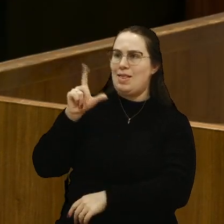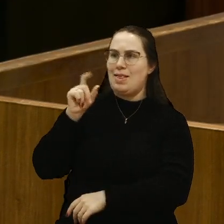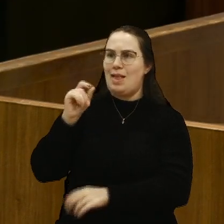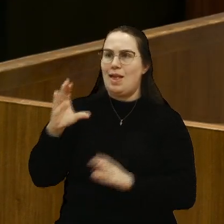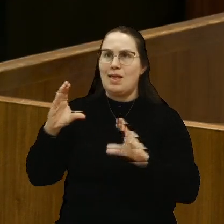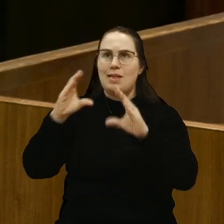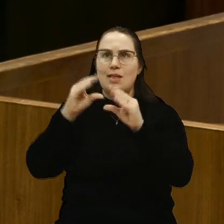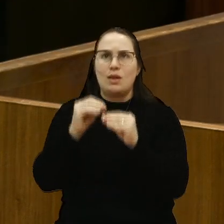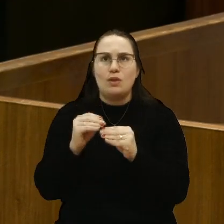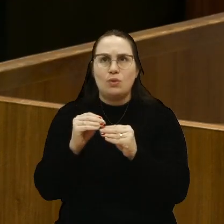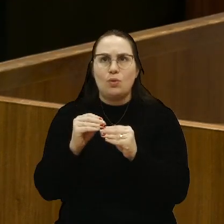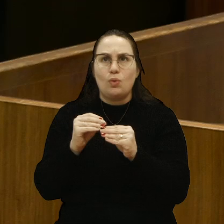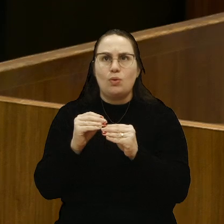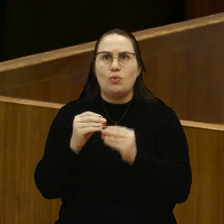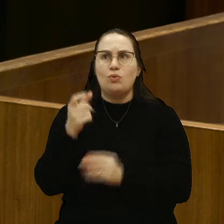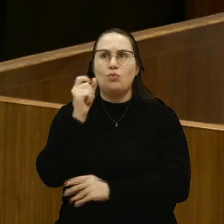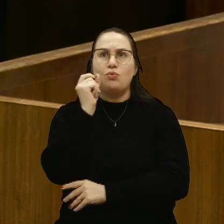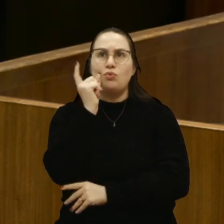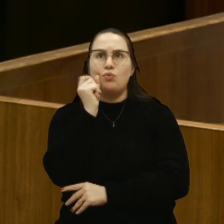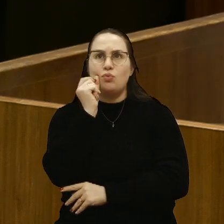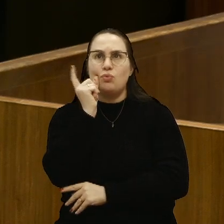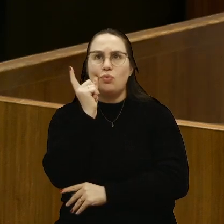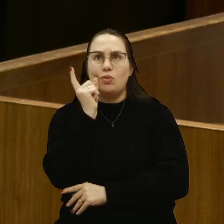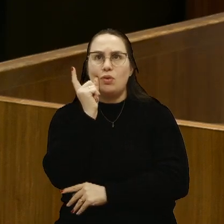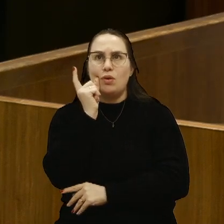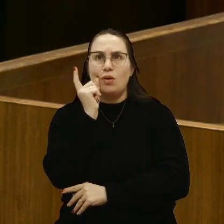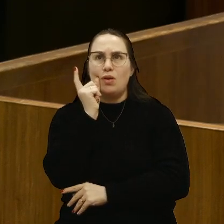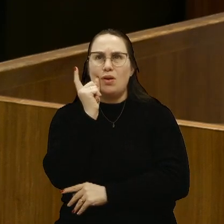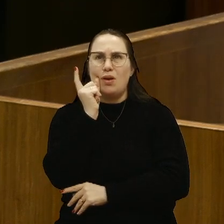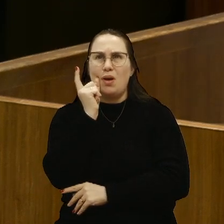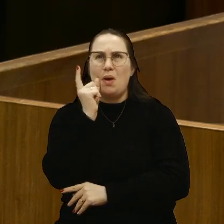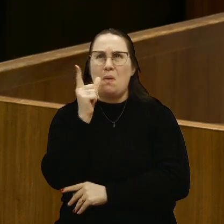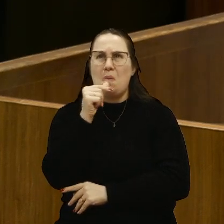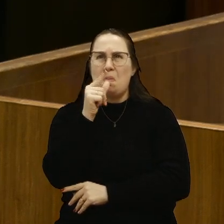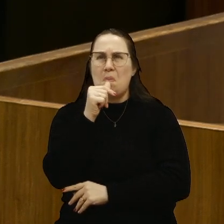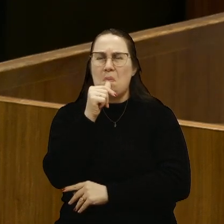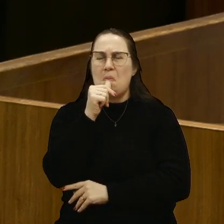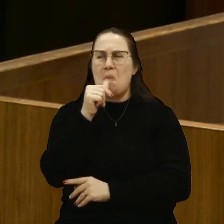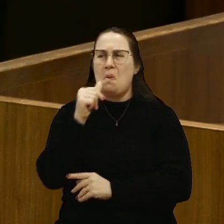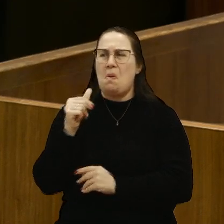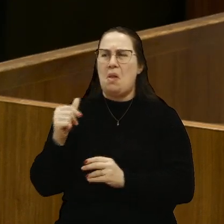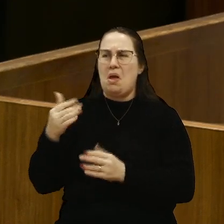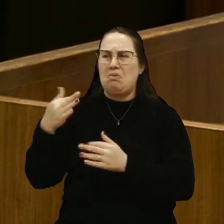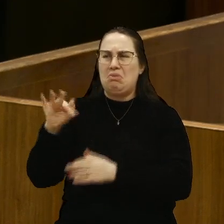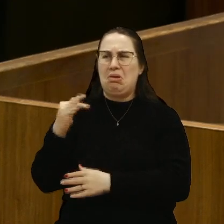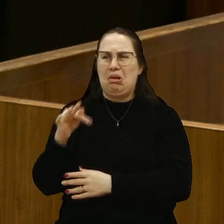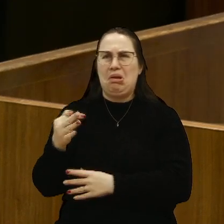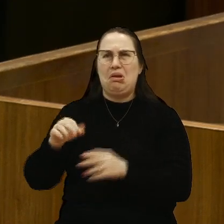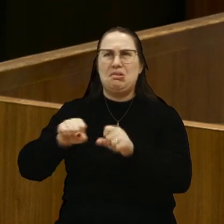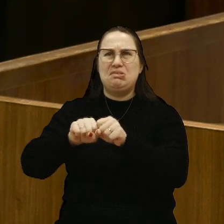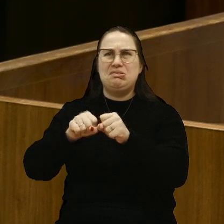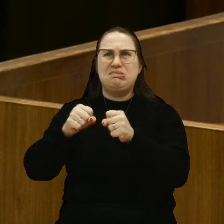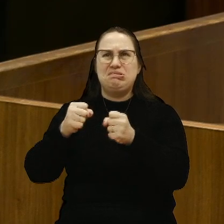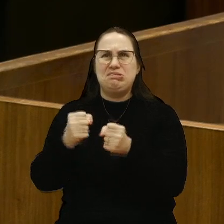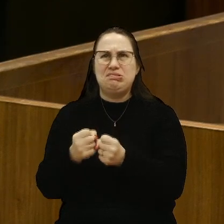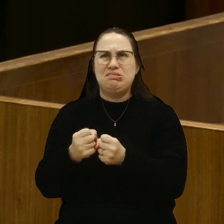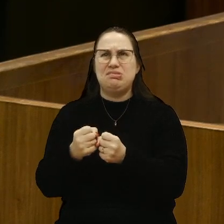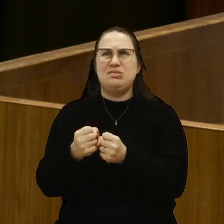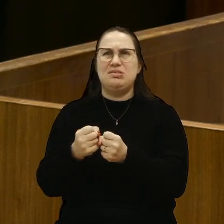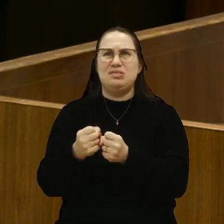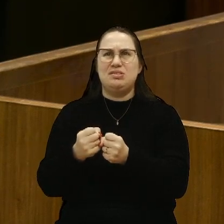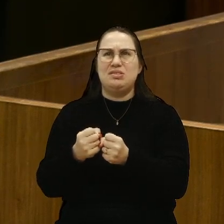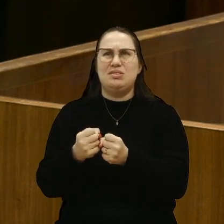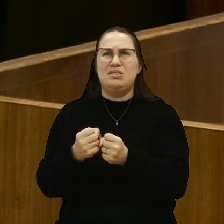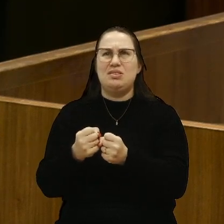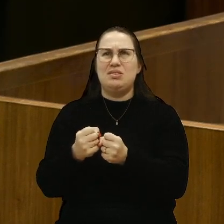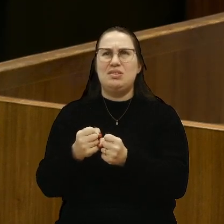noite, de um gato completamente molhado, machucado, fraturado, aonde existe